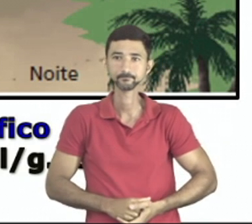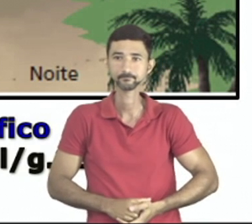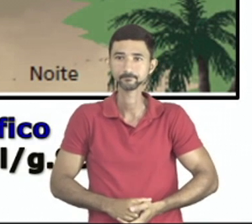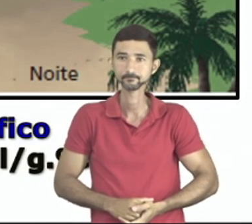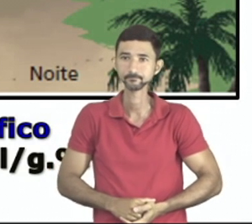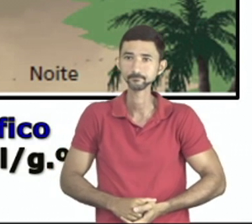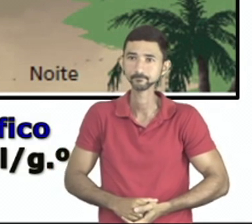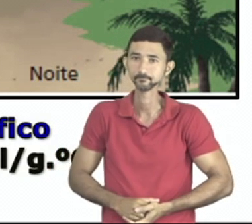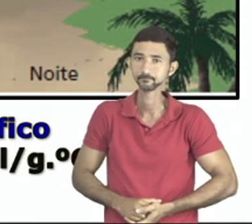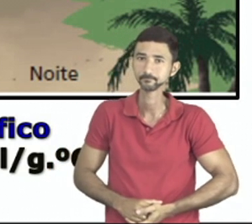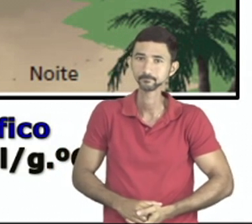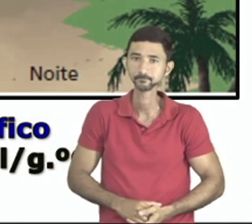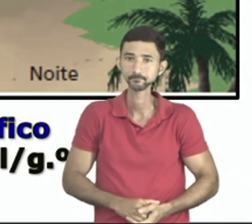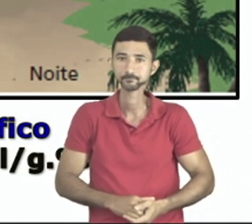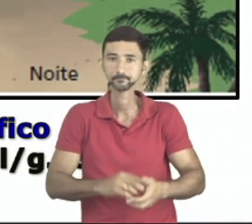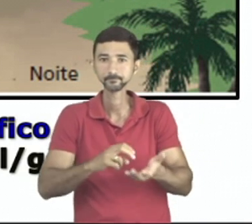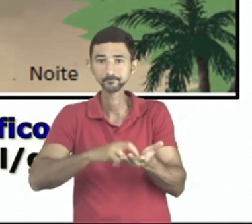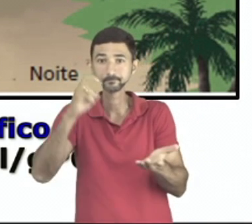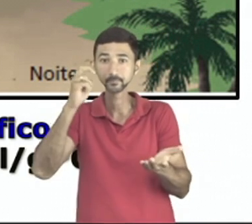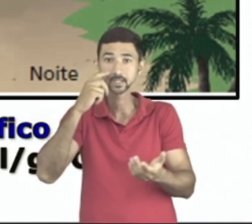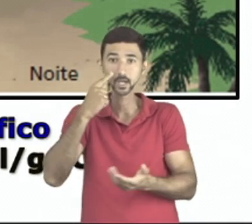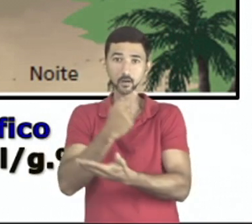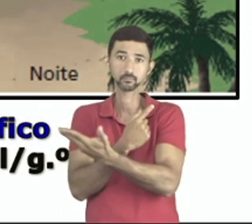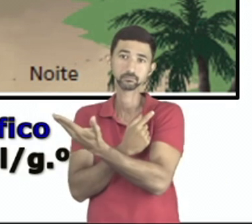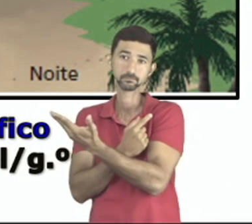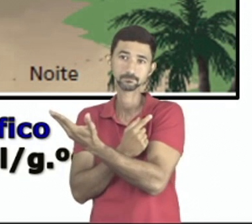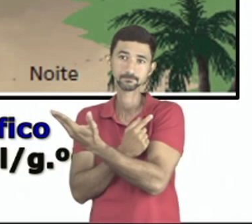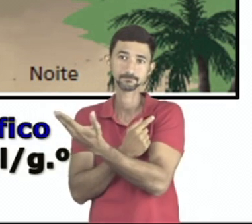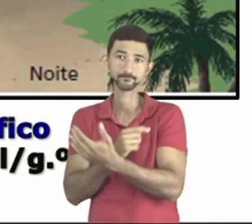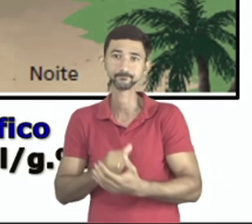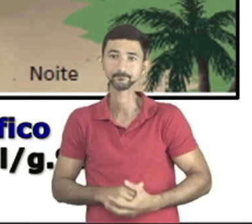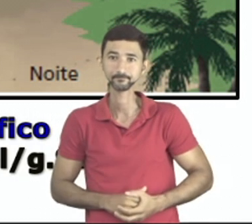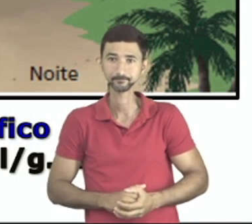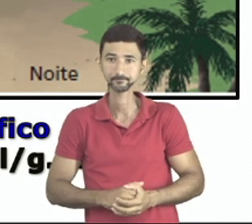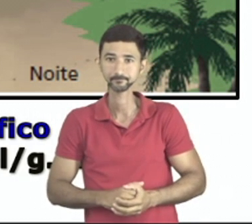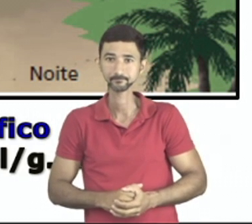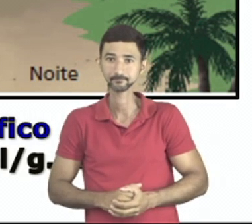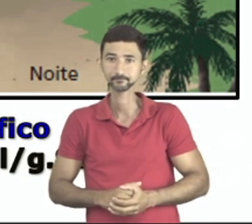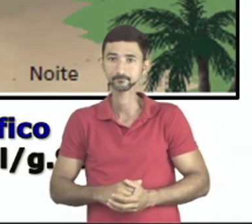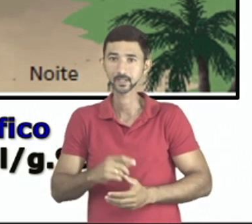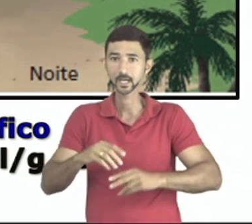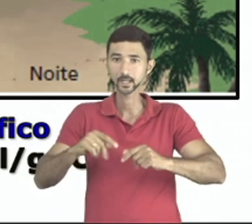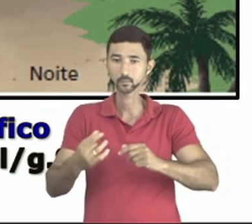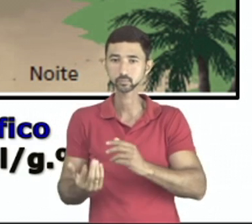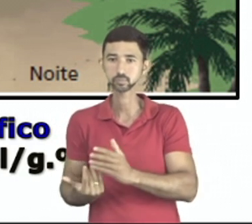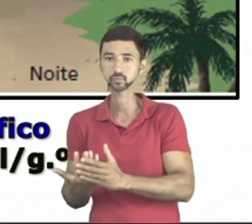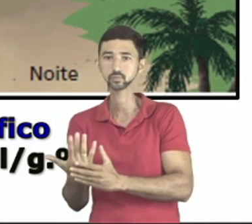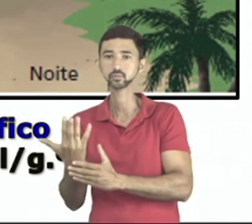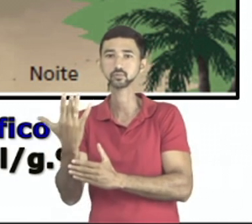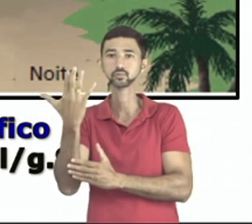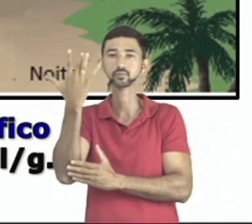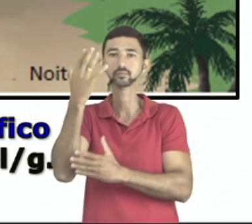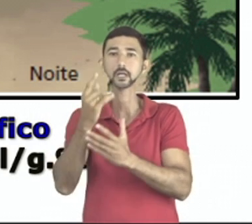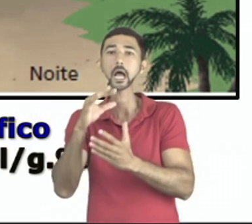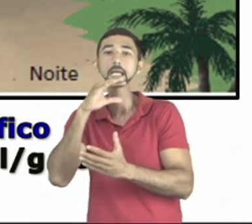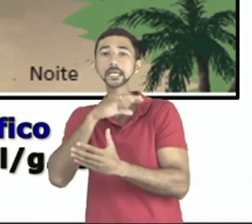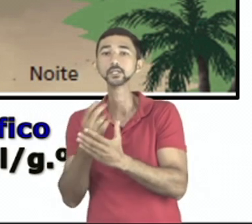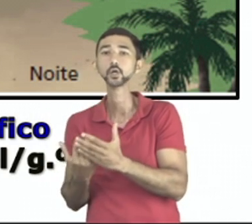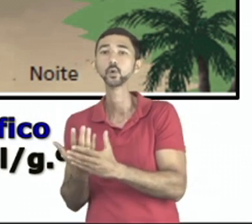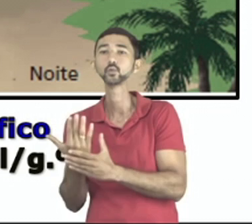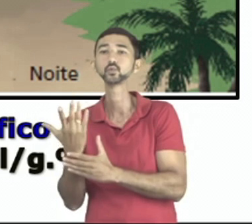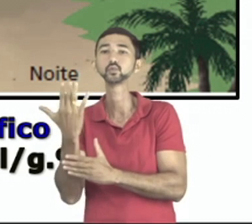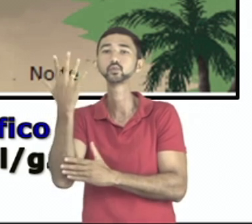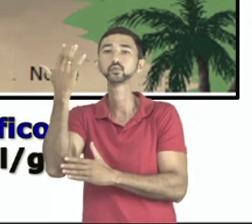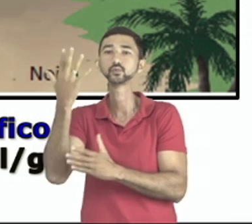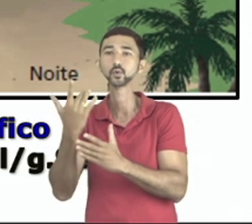Olha aqui, ó. De manhã nós temos uma brisa marinha. A areia está mais quente, o ar quente sobe. O ar